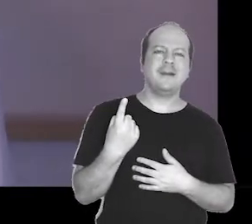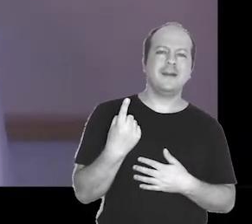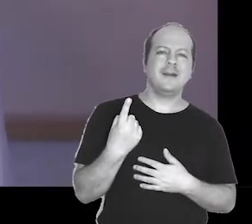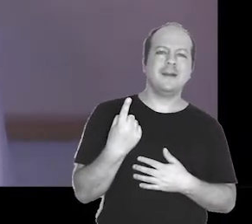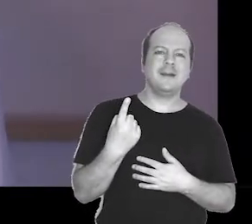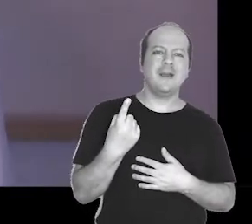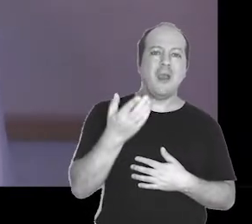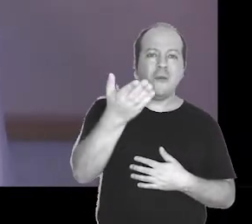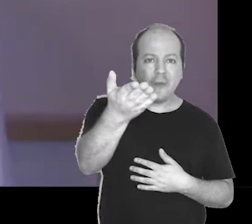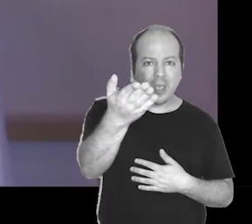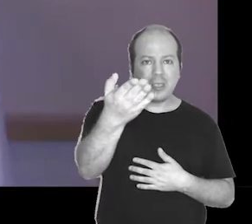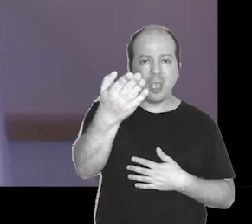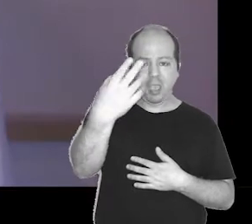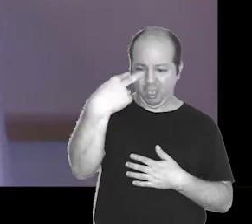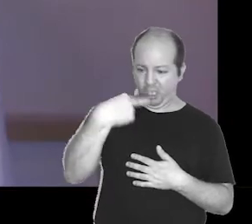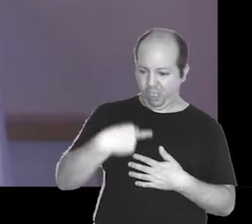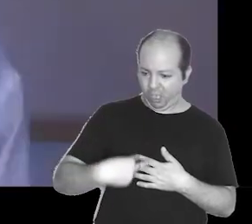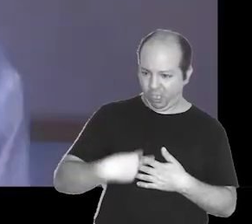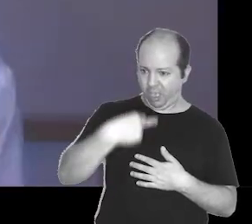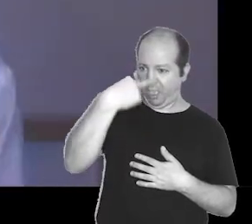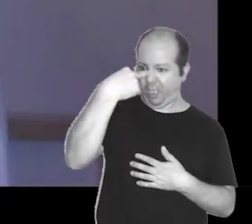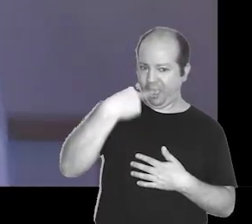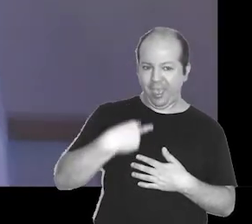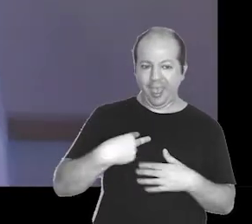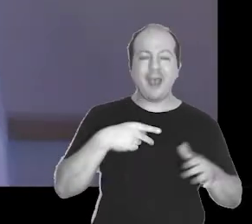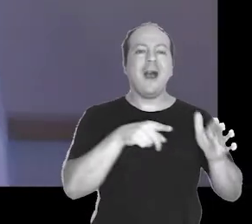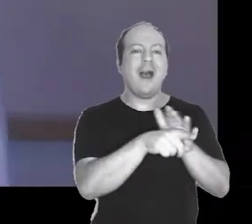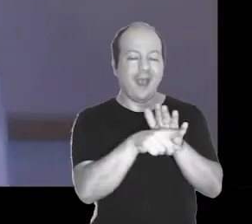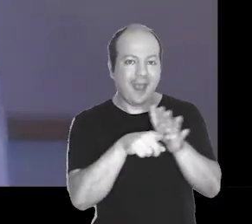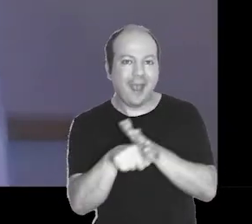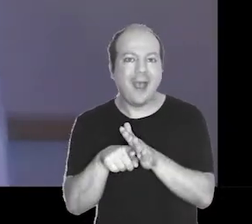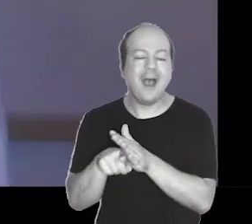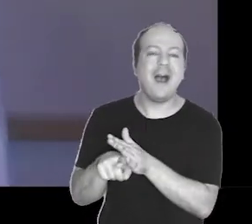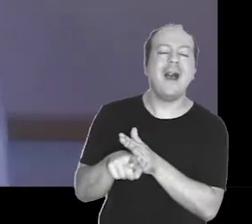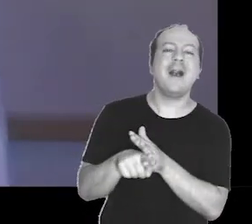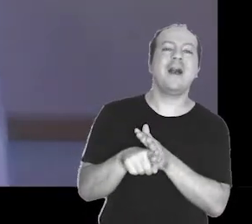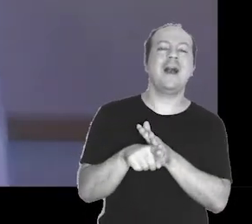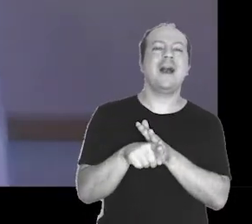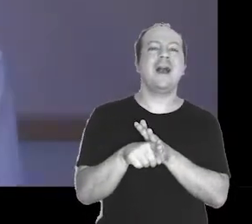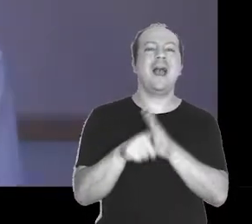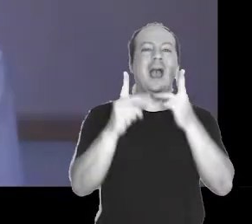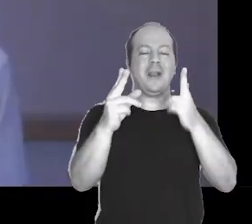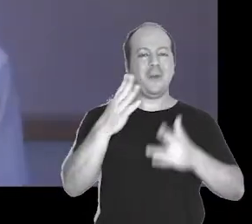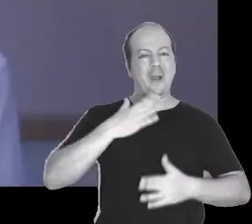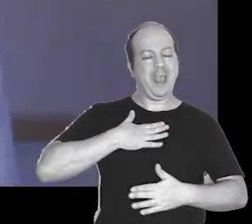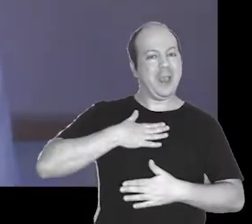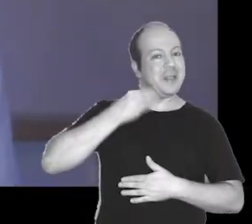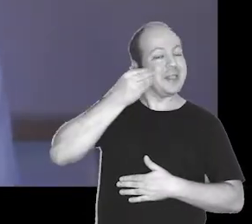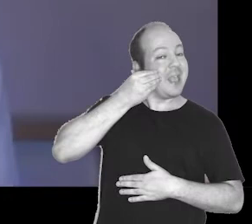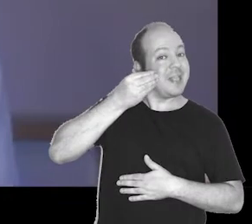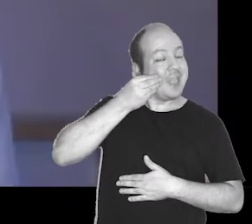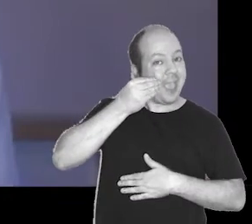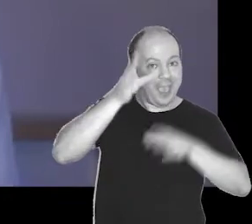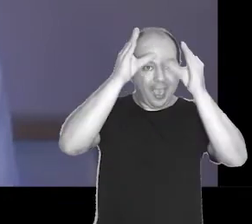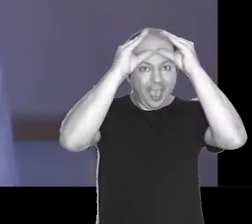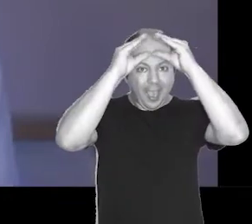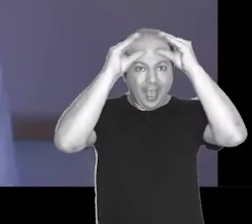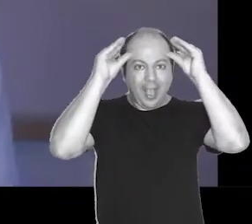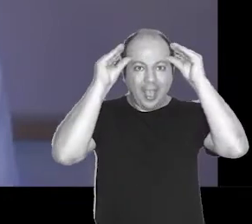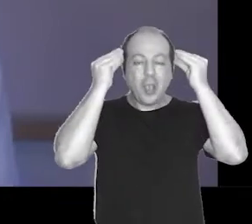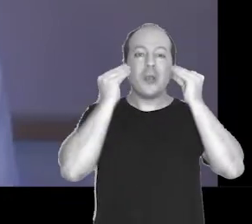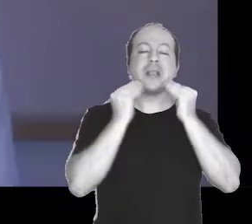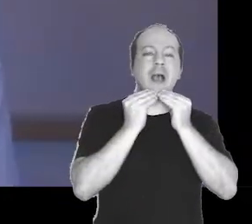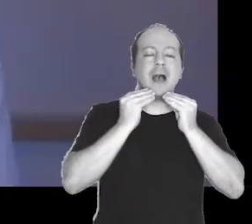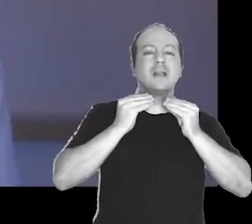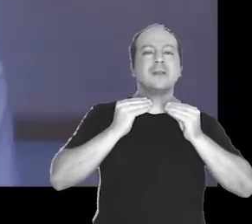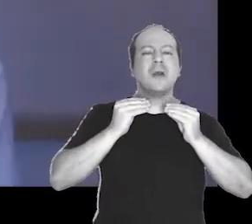E vocês me analisam, maternais, como eu tentei com Leonardo. Mesmo